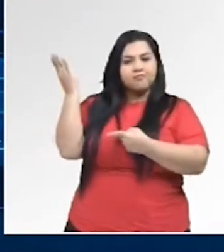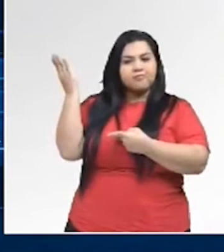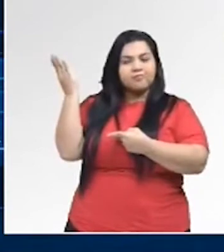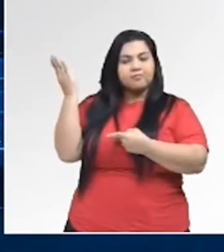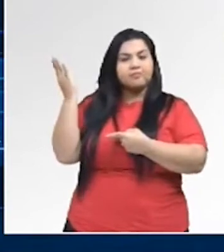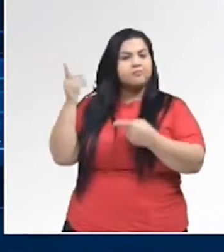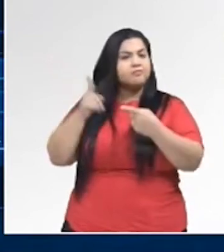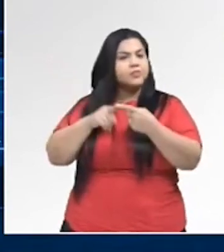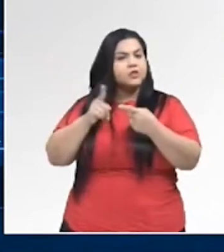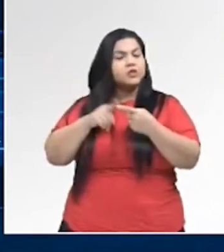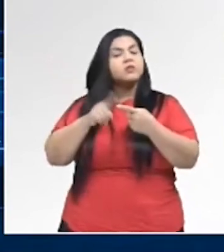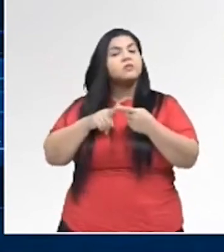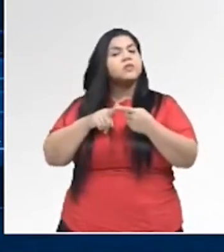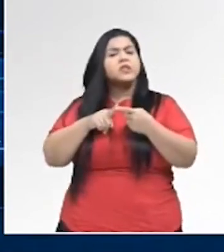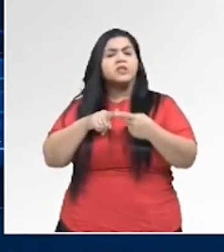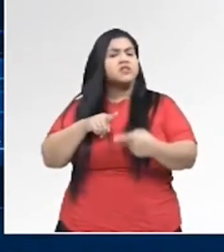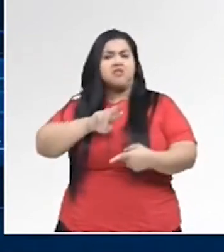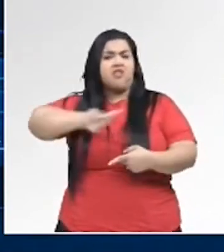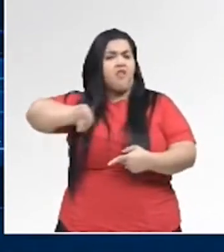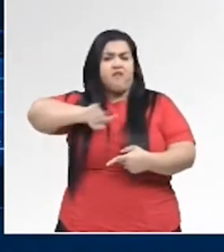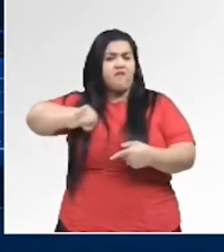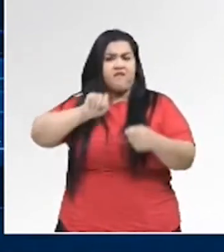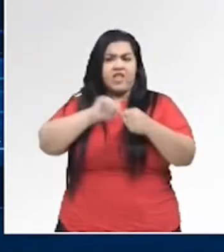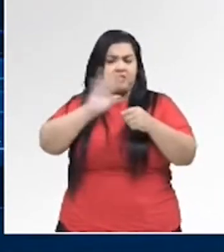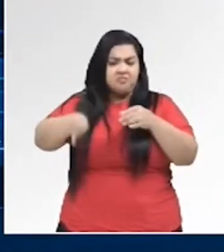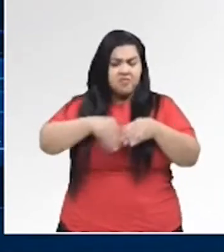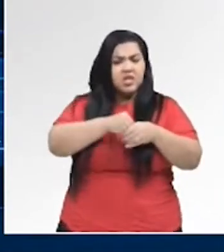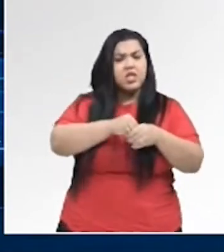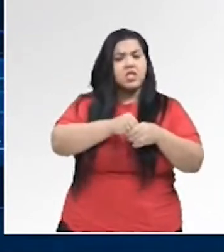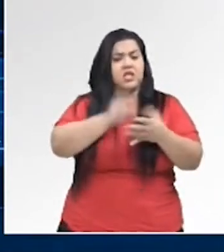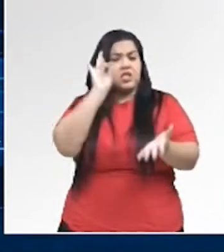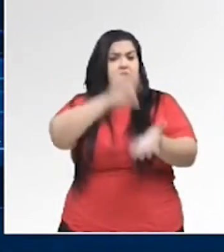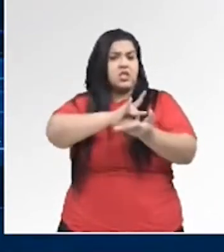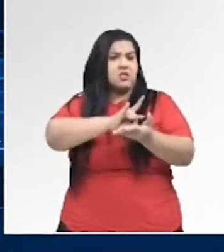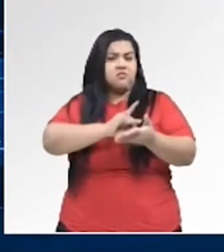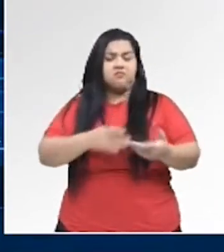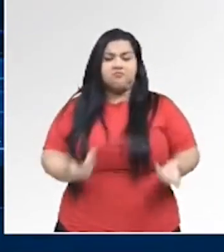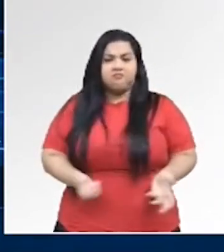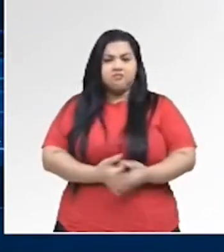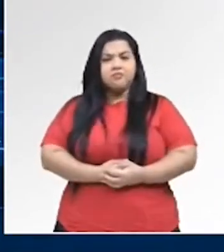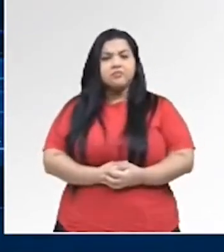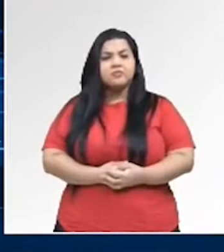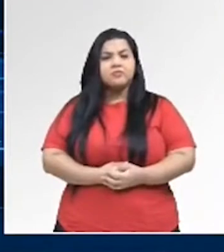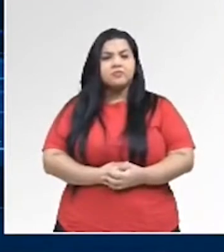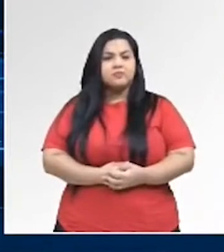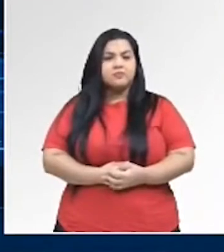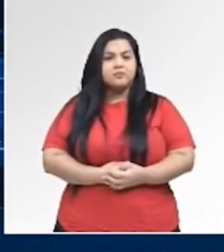ficcionalidade? Os textos não fazem necessariamente parte da realidade.